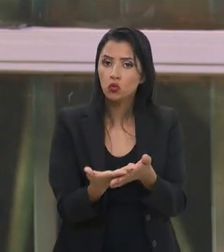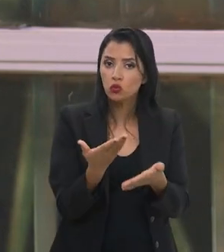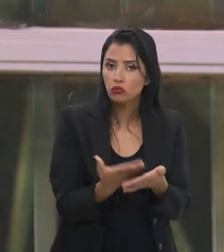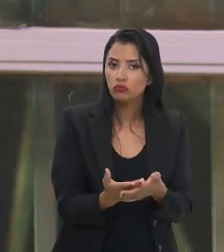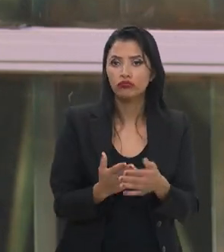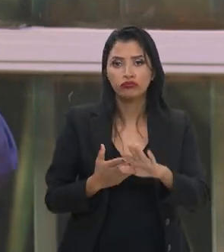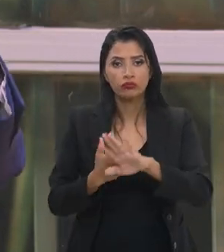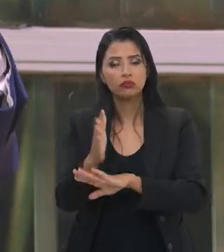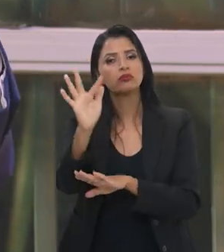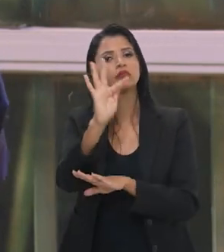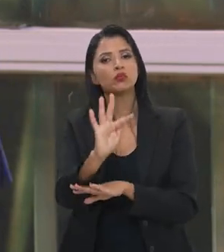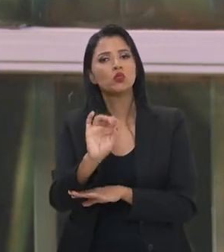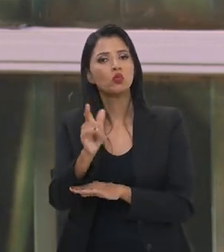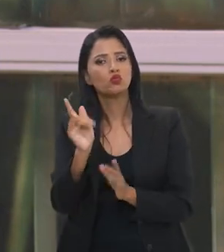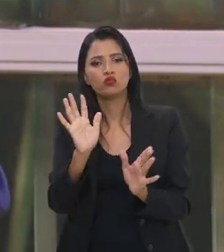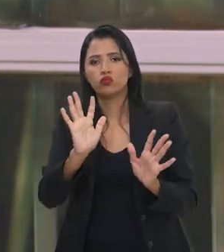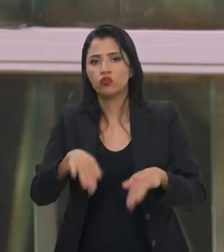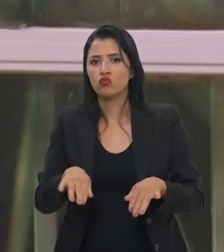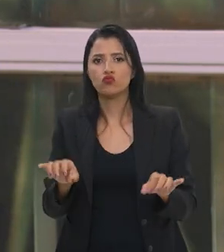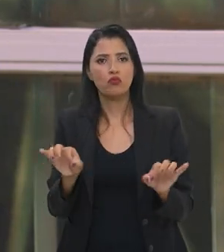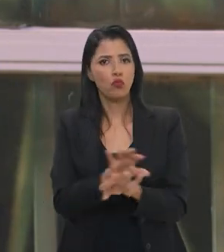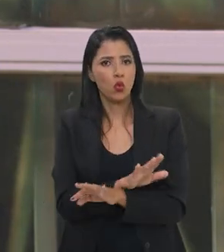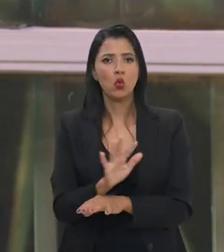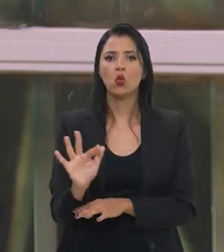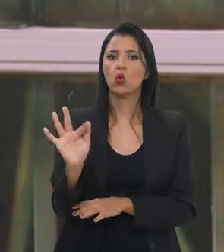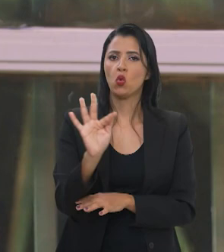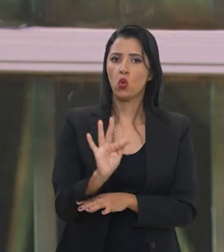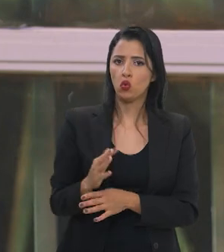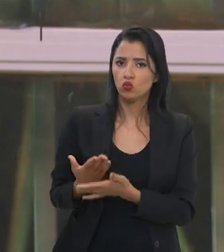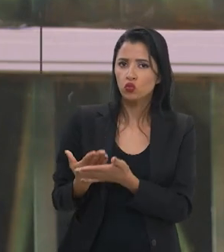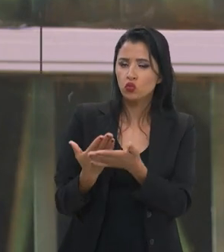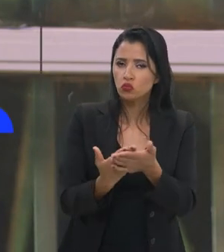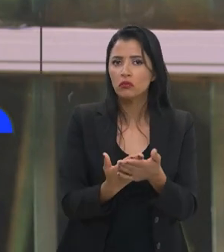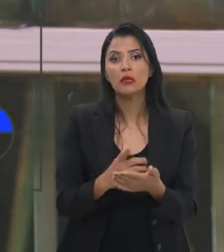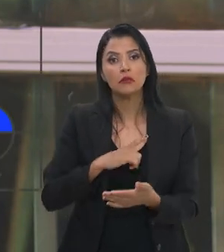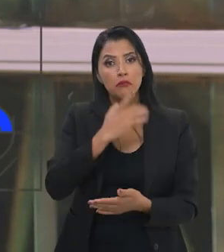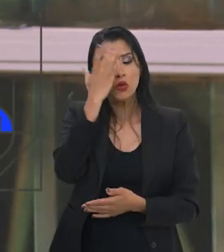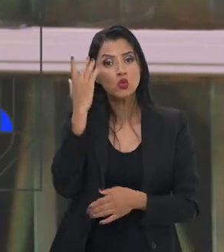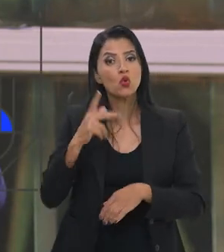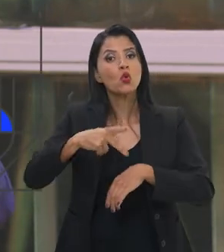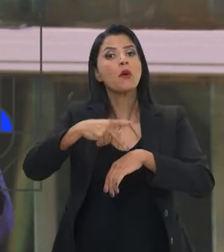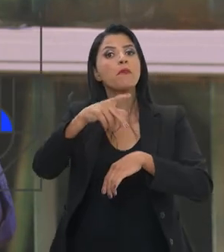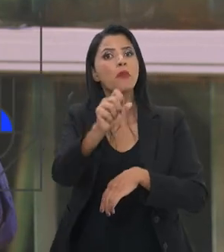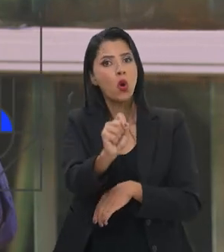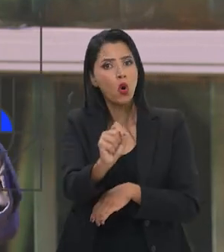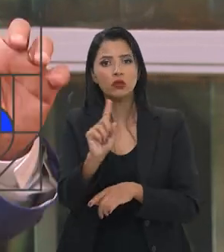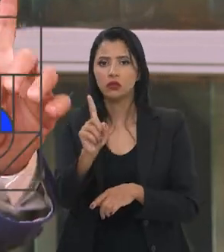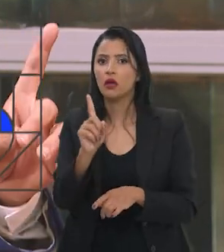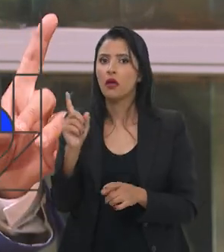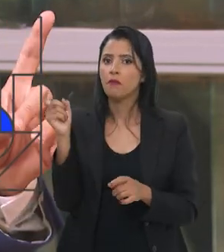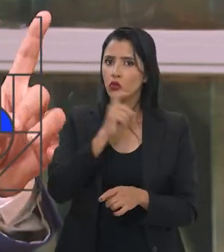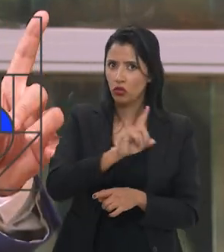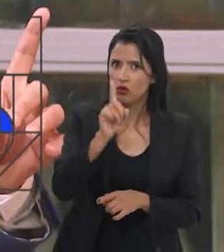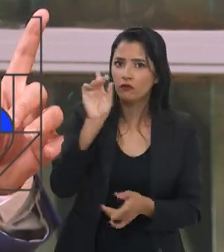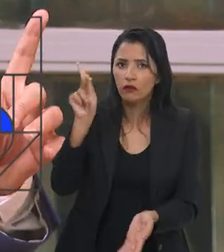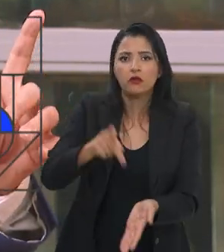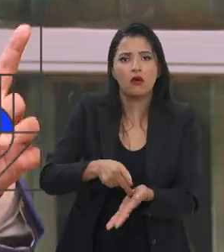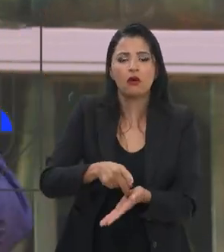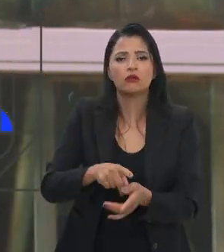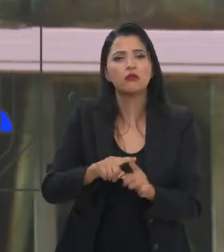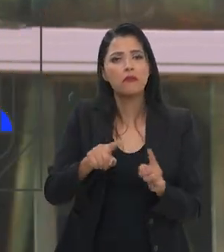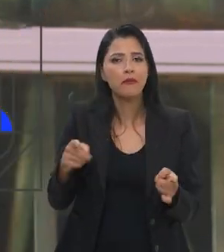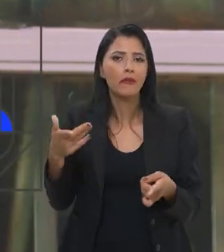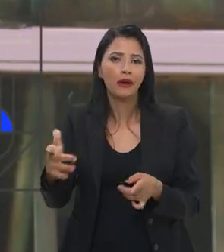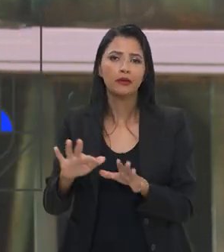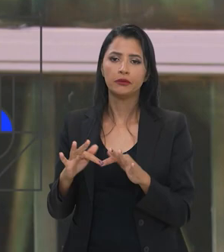tá na universidade ou já concluiu a universidade pessoas que têm pós-graduação e não é fraude